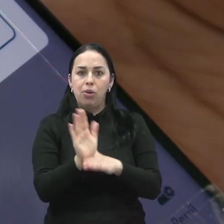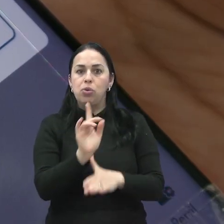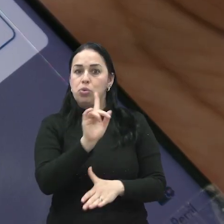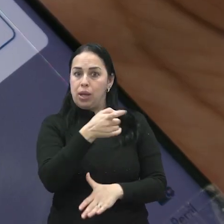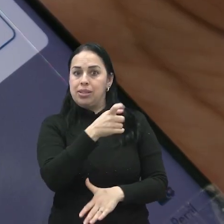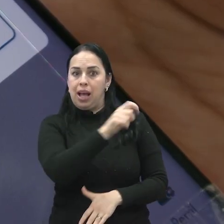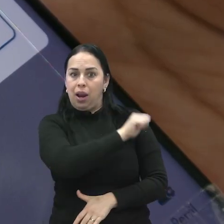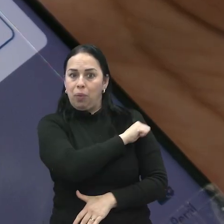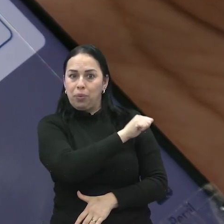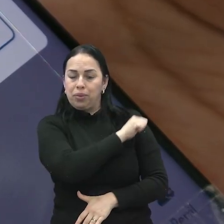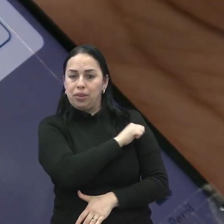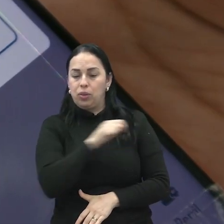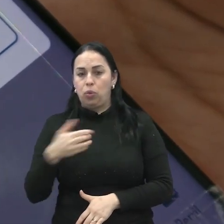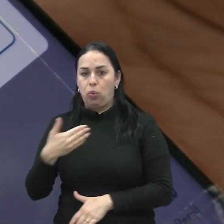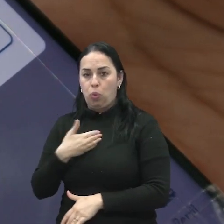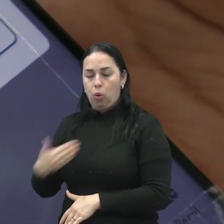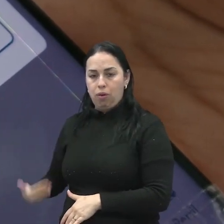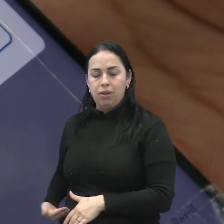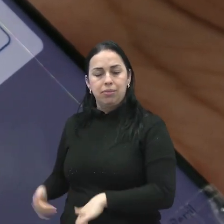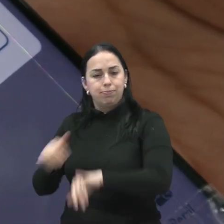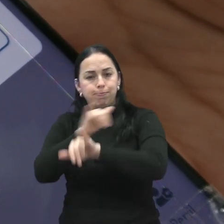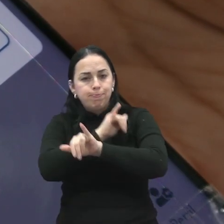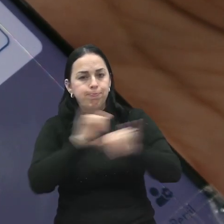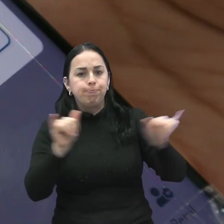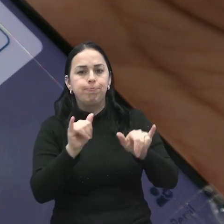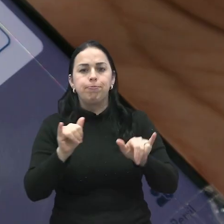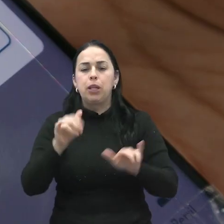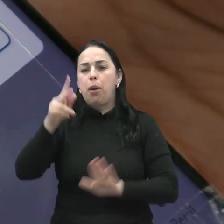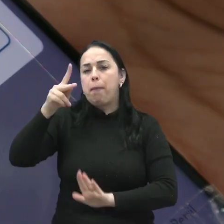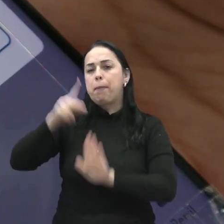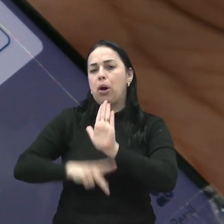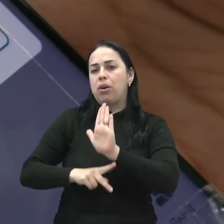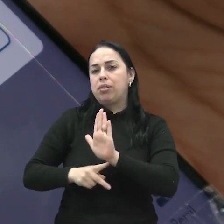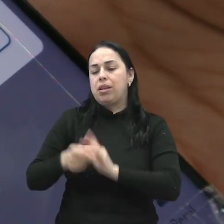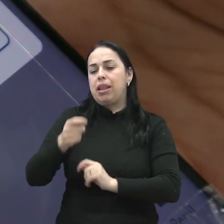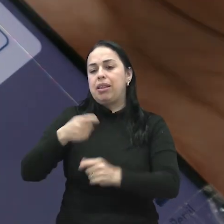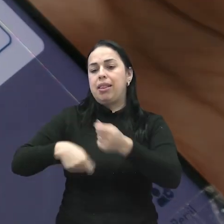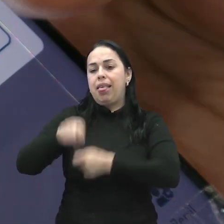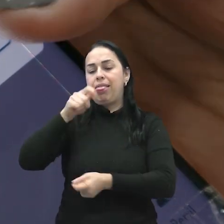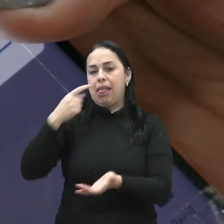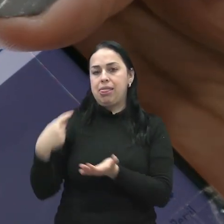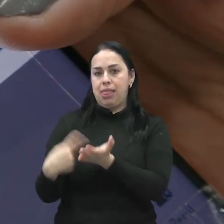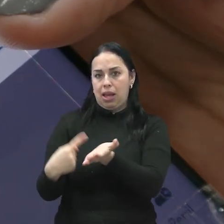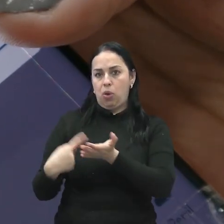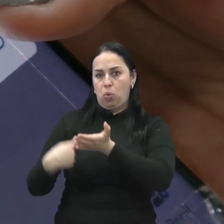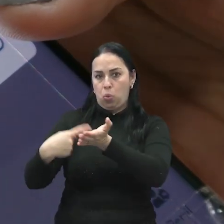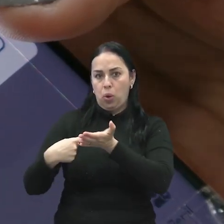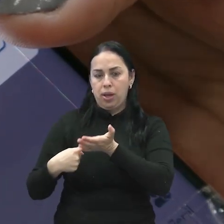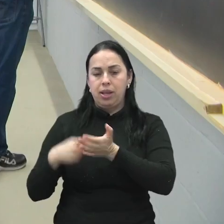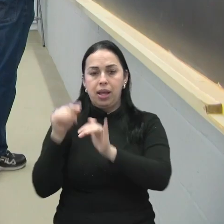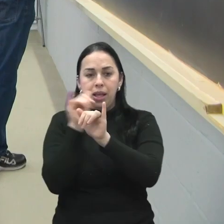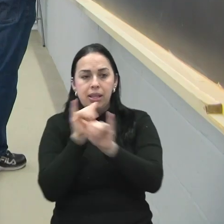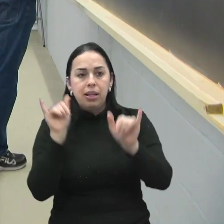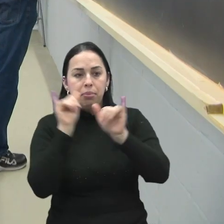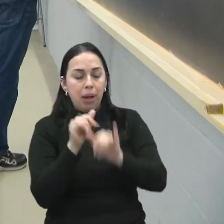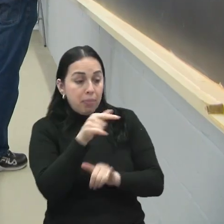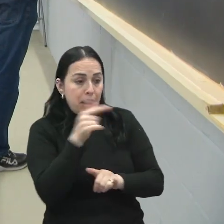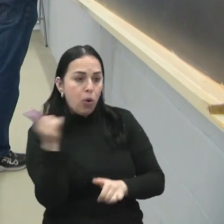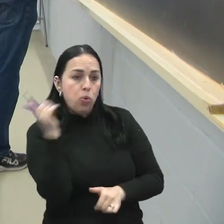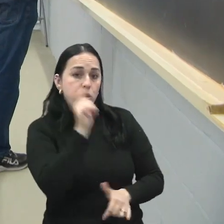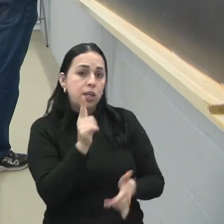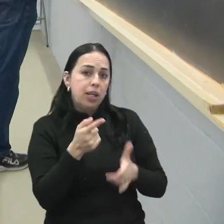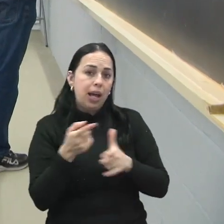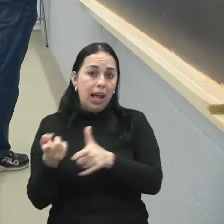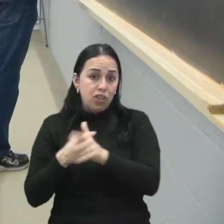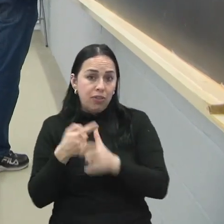os ex-estudantes inadimplentes, o governo lançou mais uma edição do Desenrola FIES, uma campanha